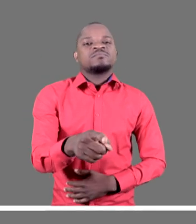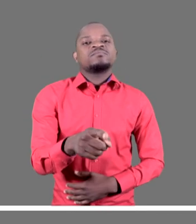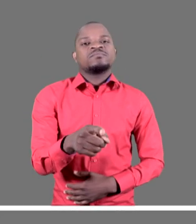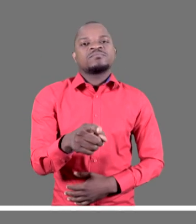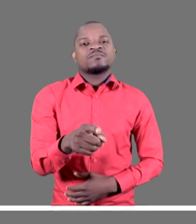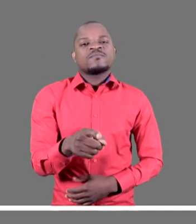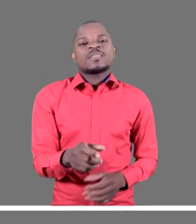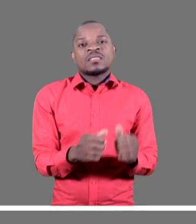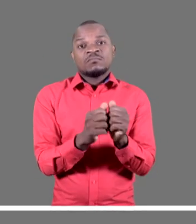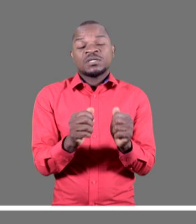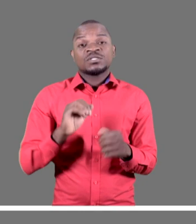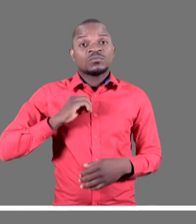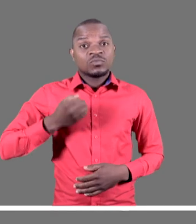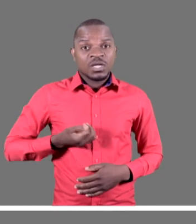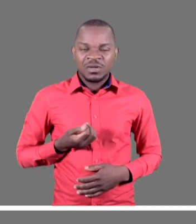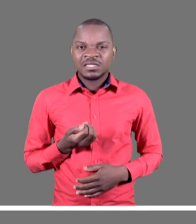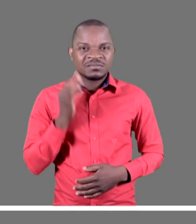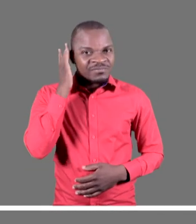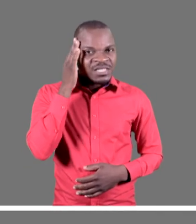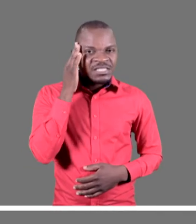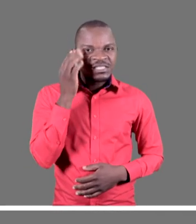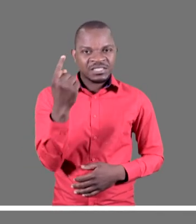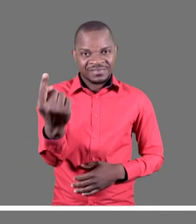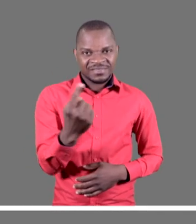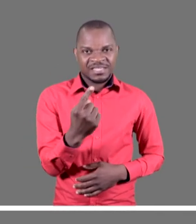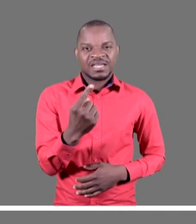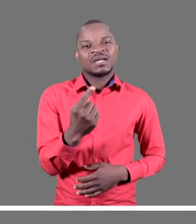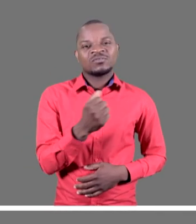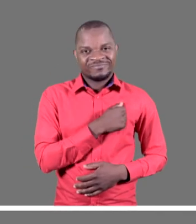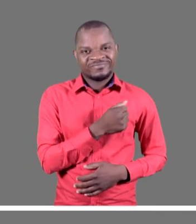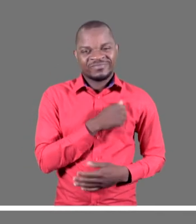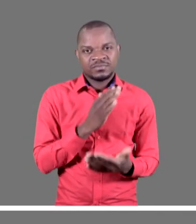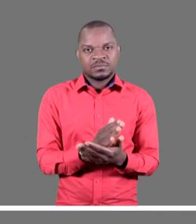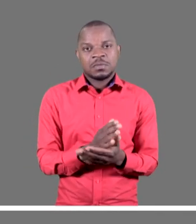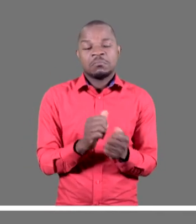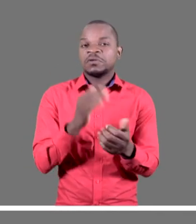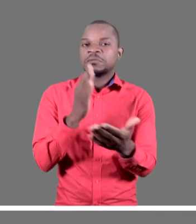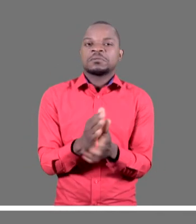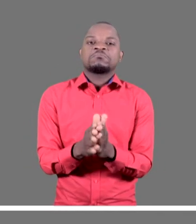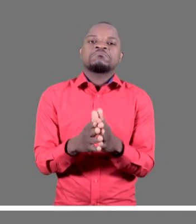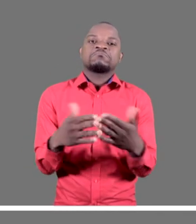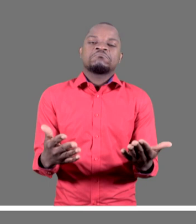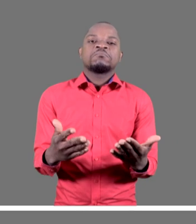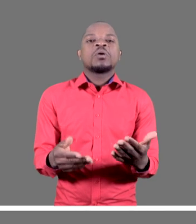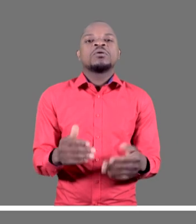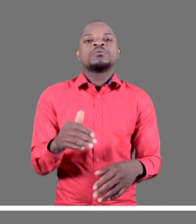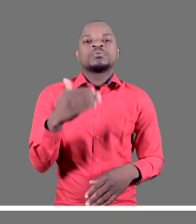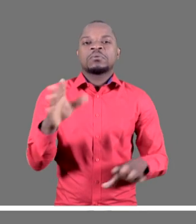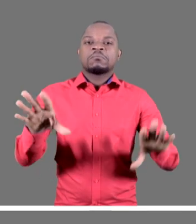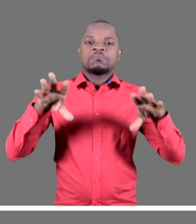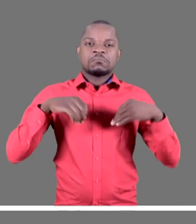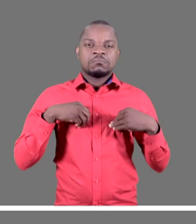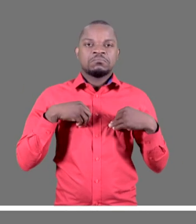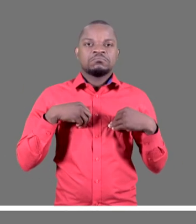estão preparadas, não conseguem resistir à tentação. E elas caem e